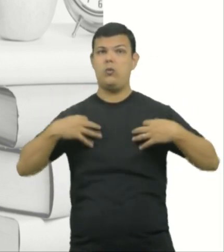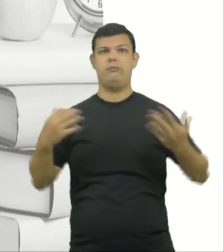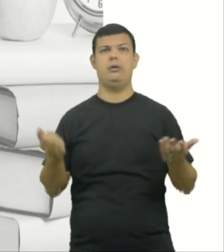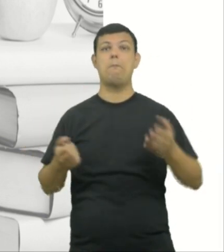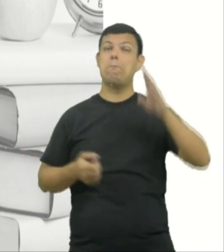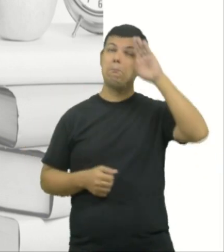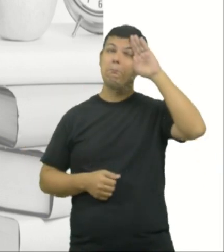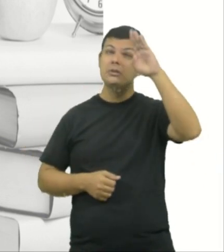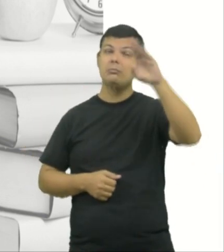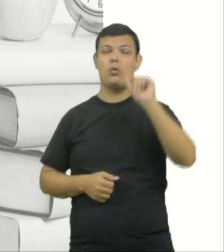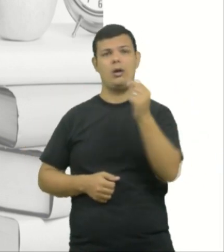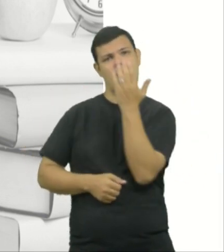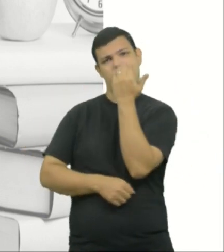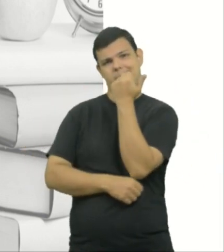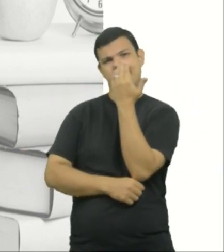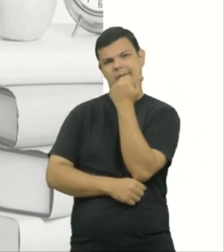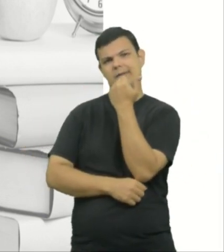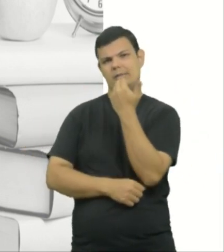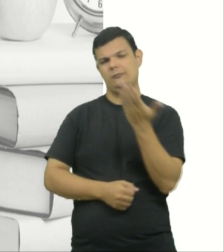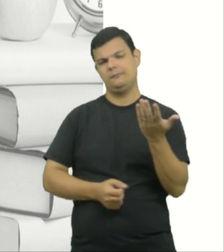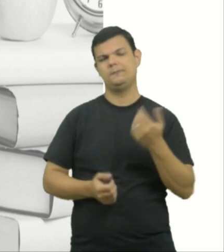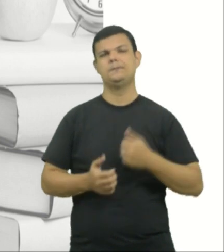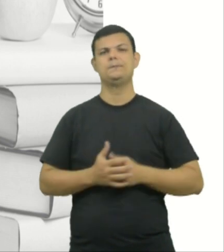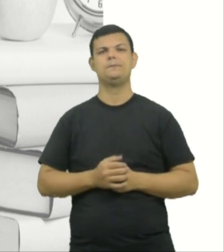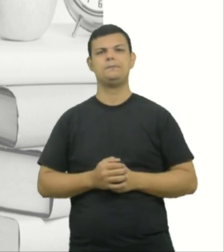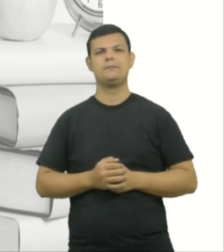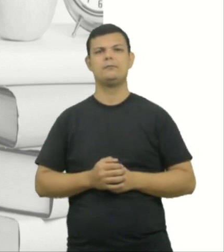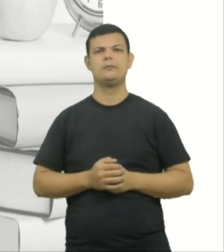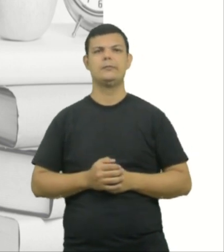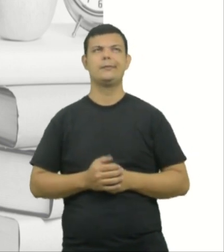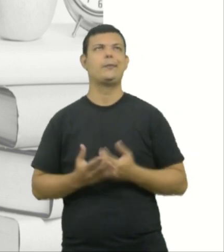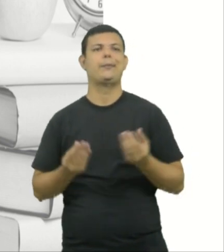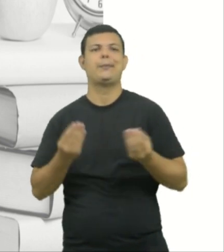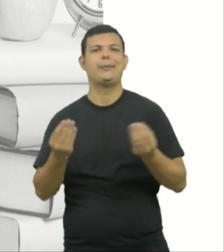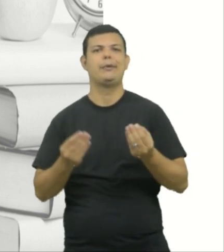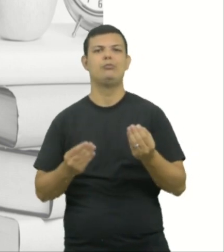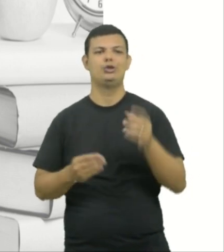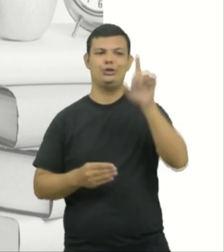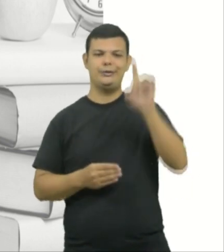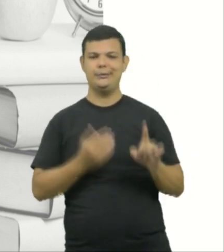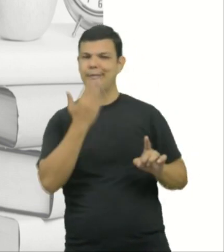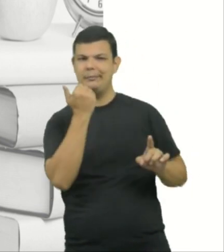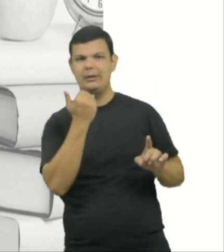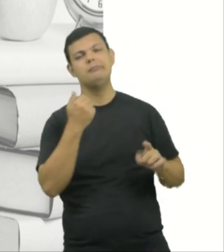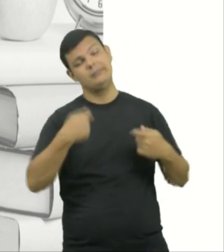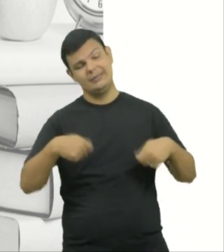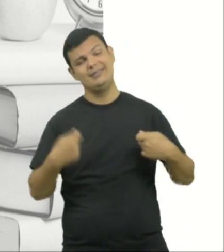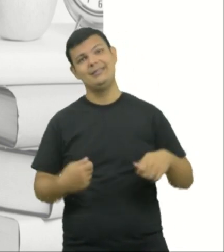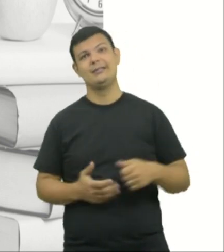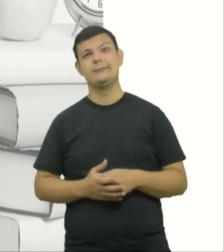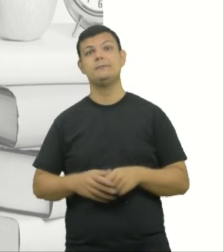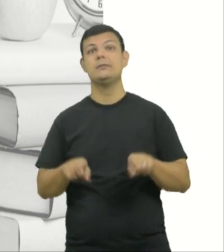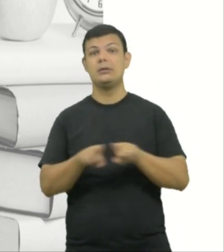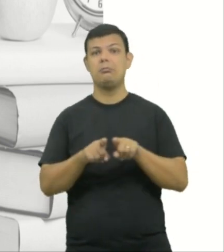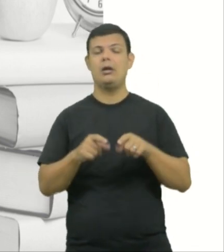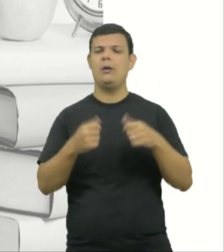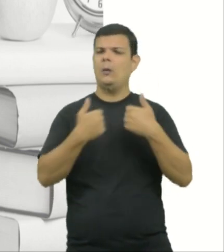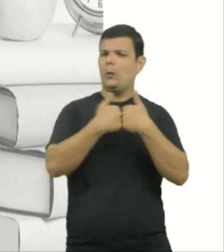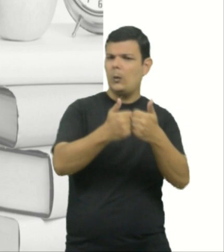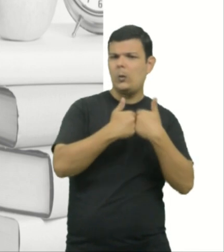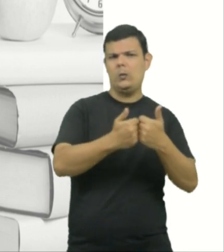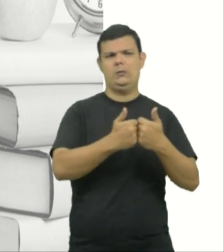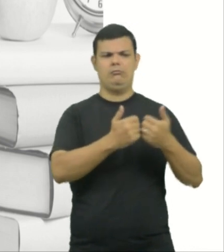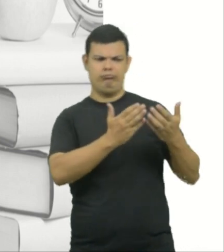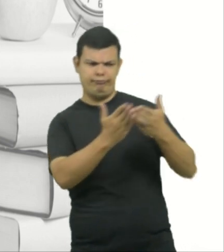o principal também é a nossa alimentação, né? Não tem como não ter direito à alimentação. E transporte,